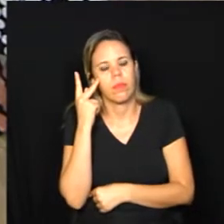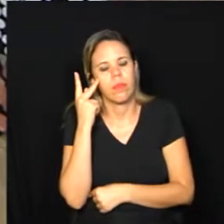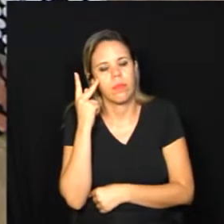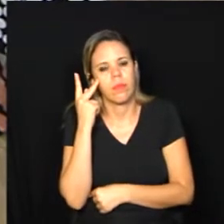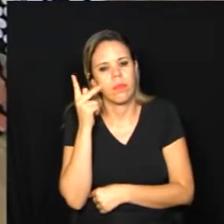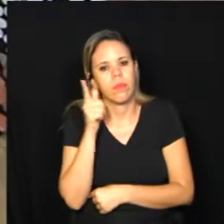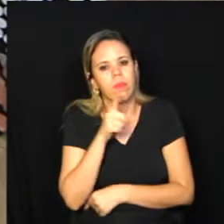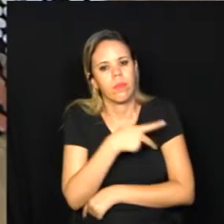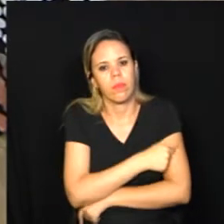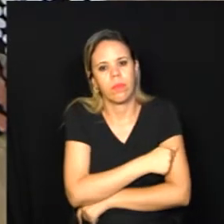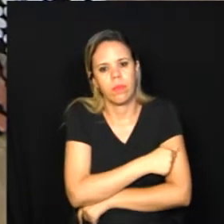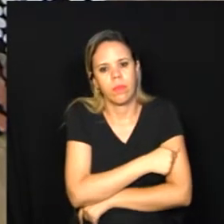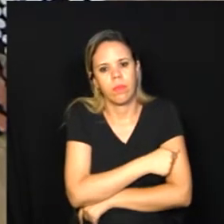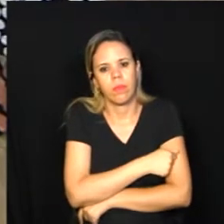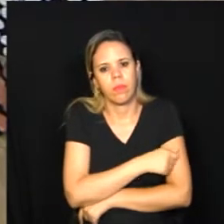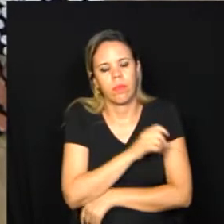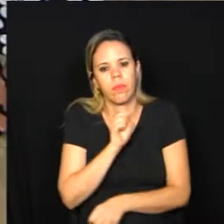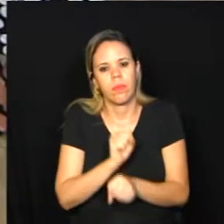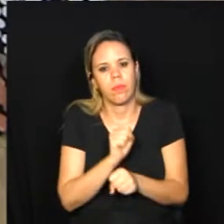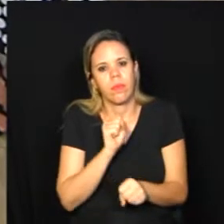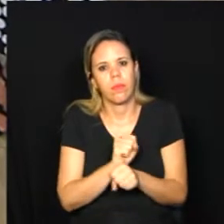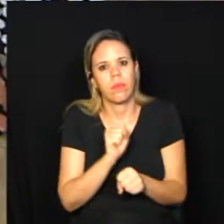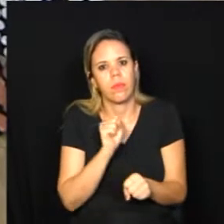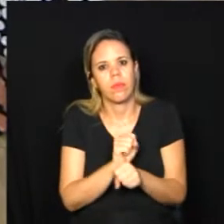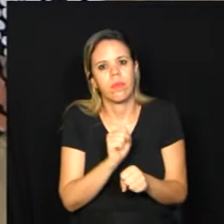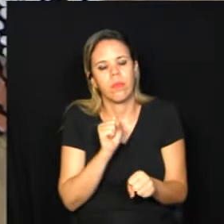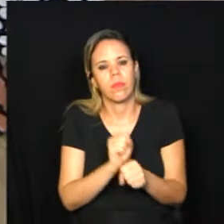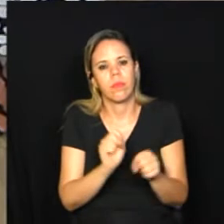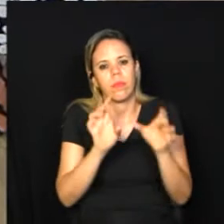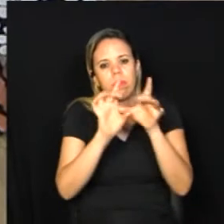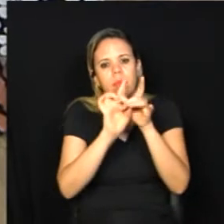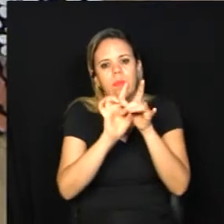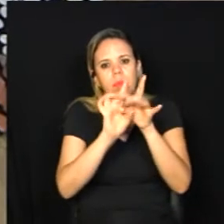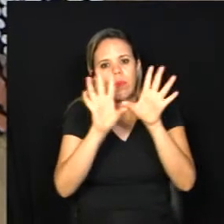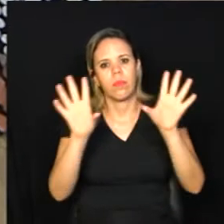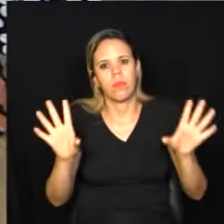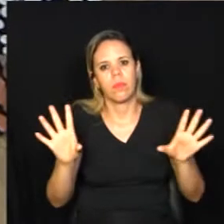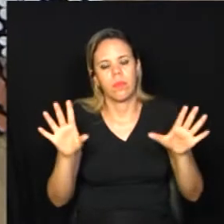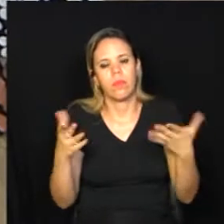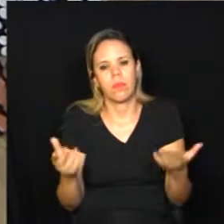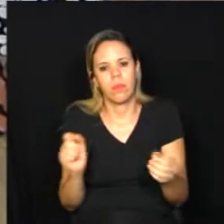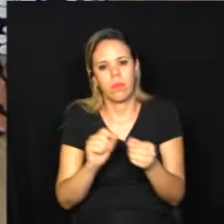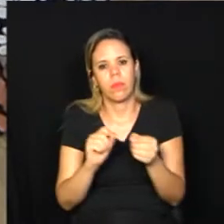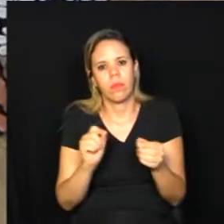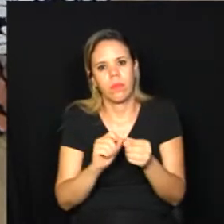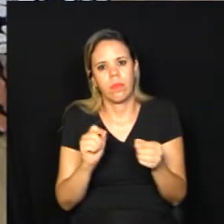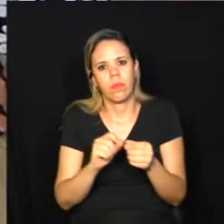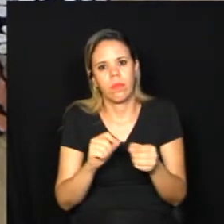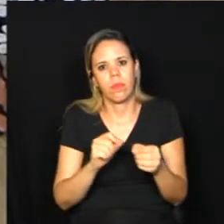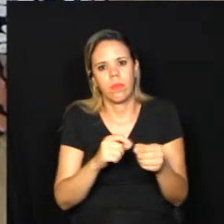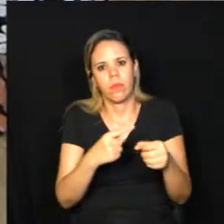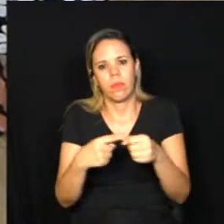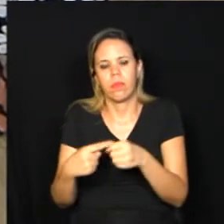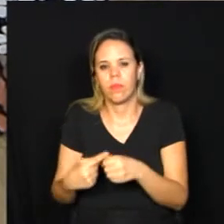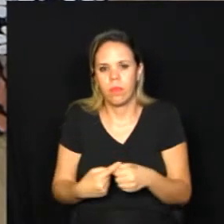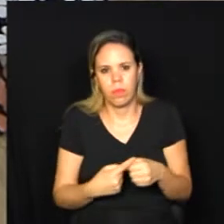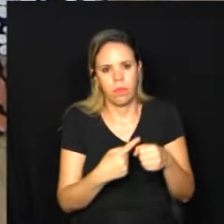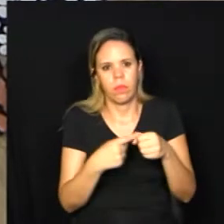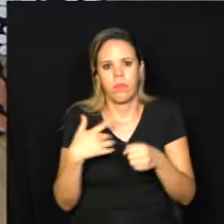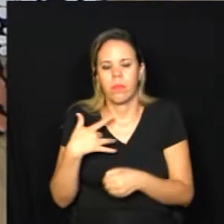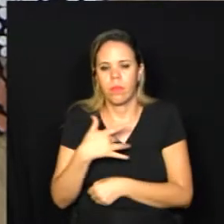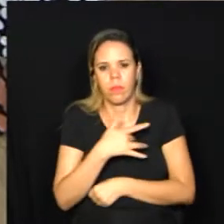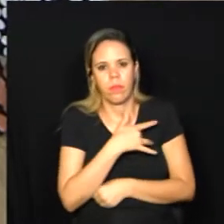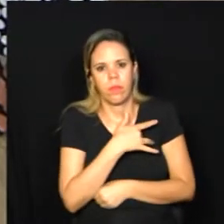sendo imunizados, e a gente aguarda inclusive a liberação, e aí será feita pela rede municipal de